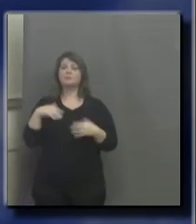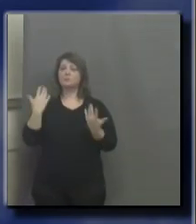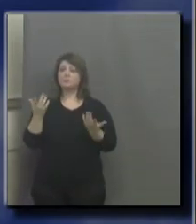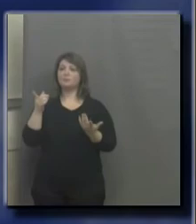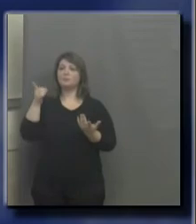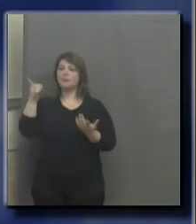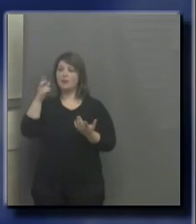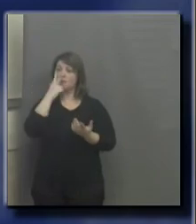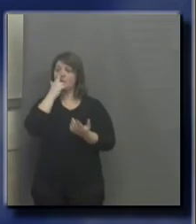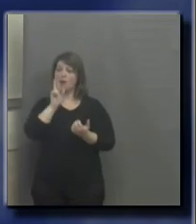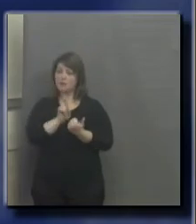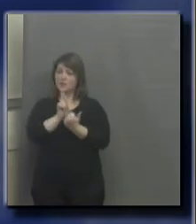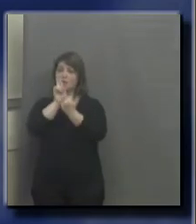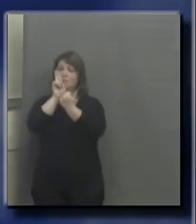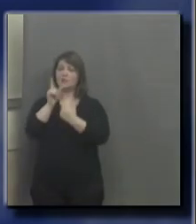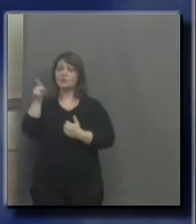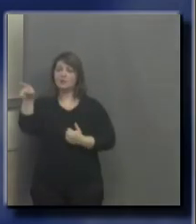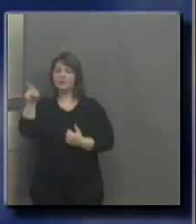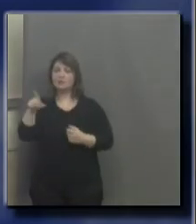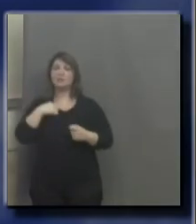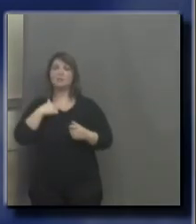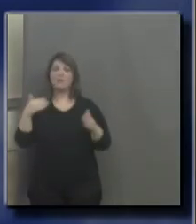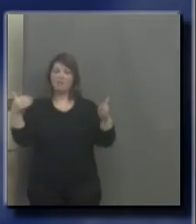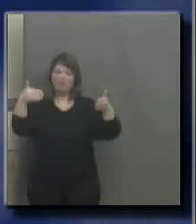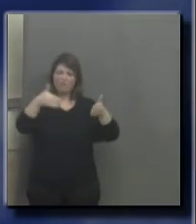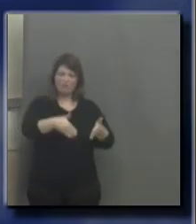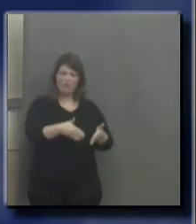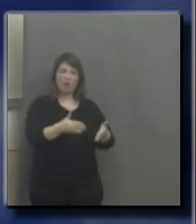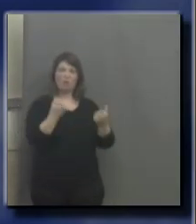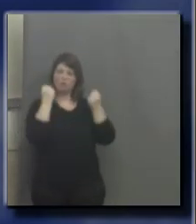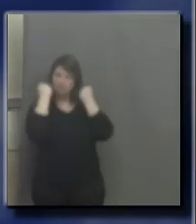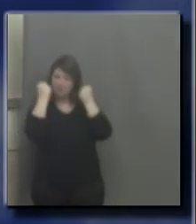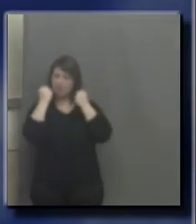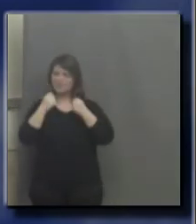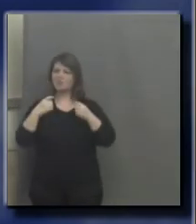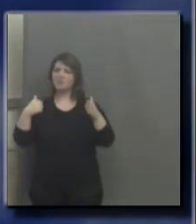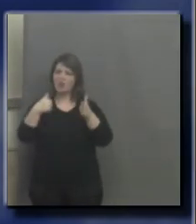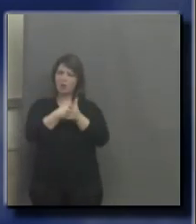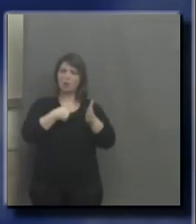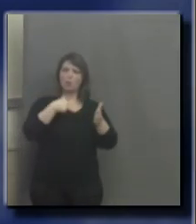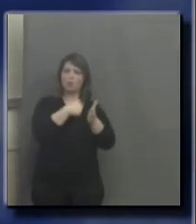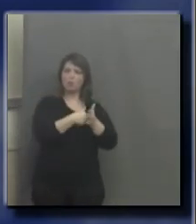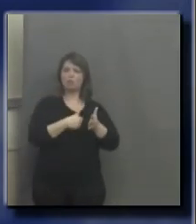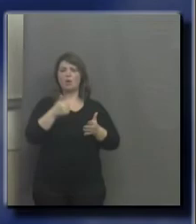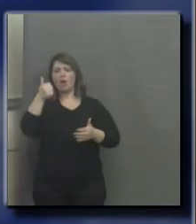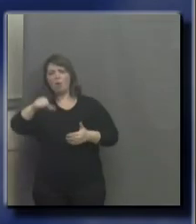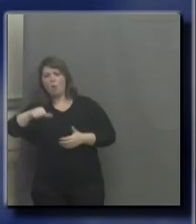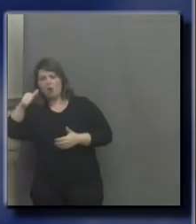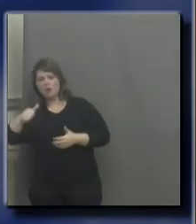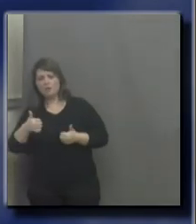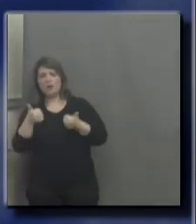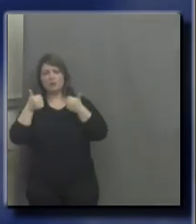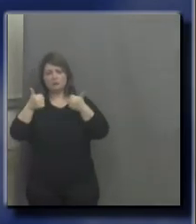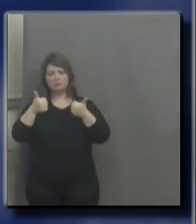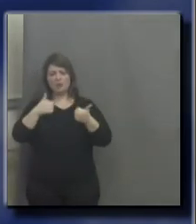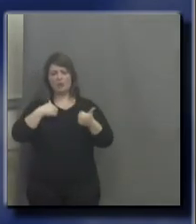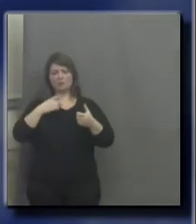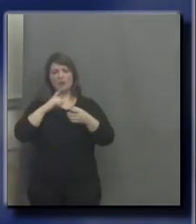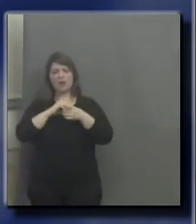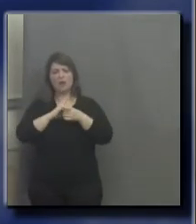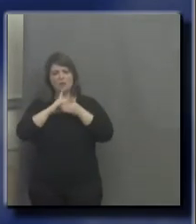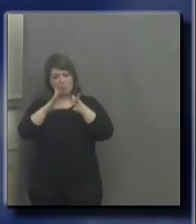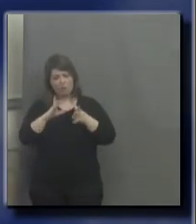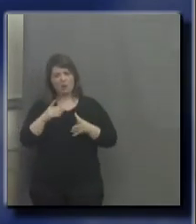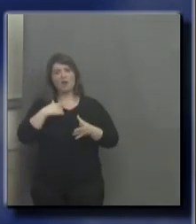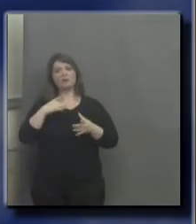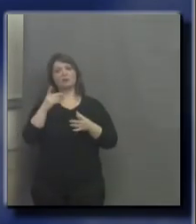ele tem representado um grande foco de resistência na luta pela qualidade, por uma postura democrática e